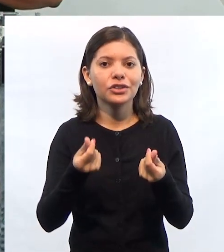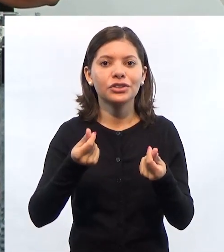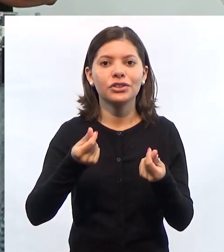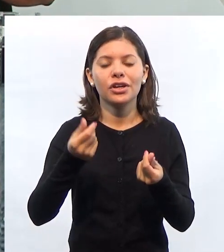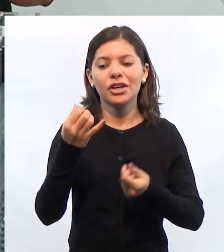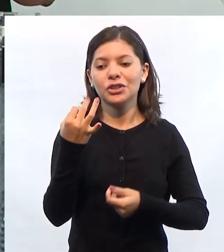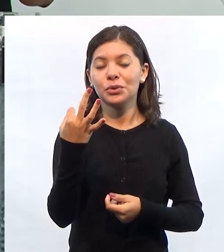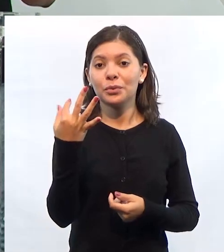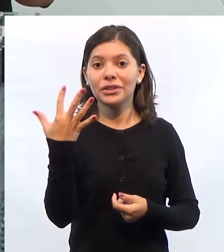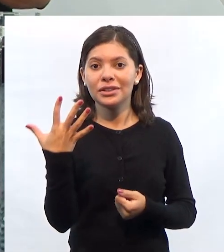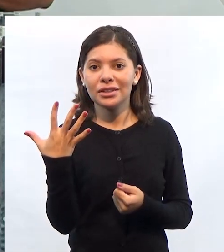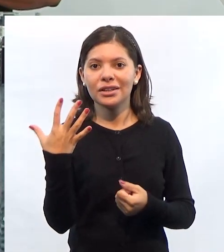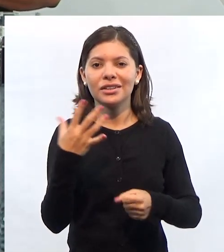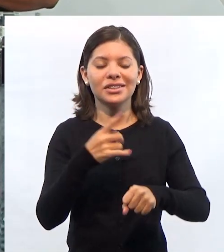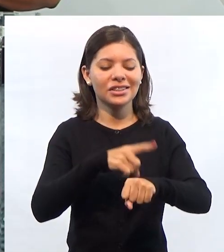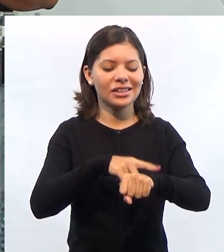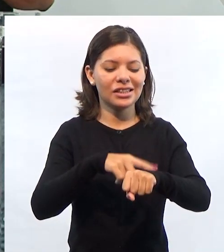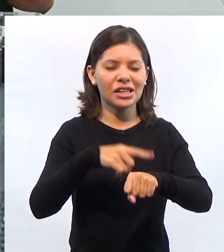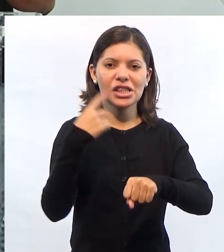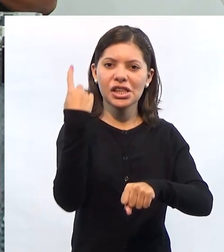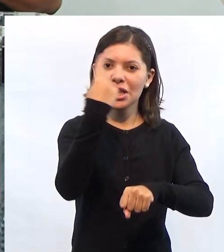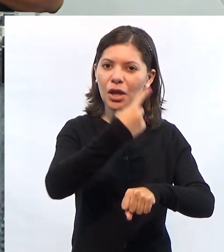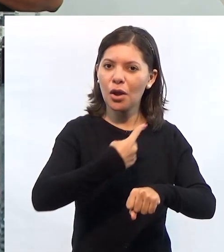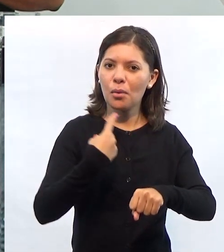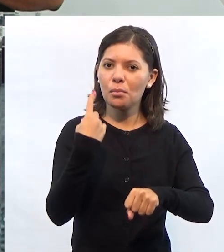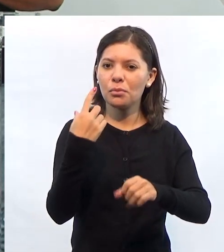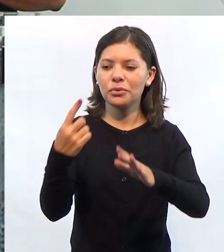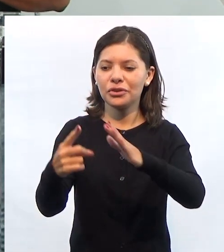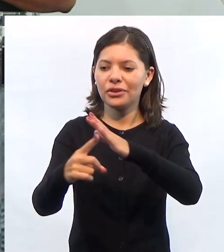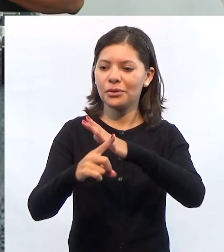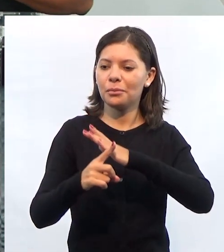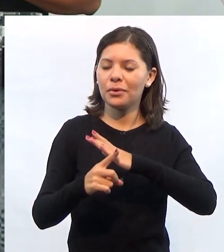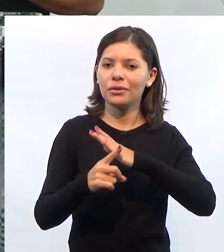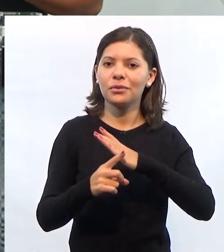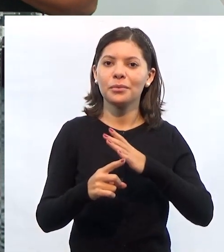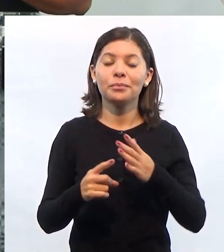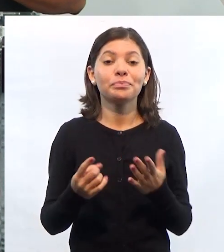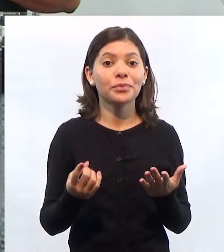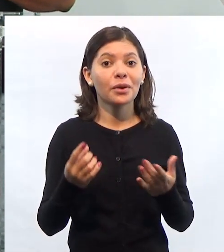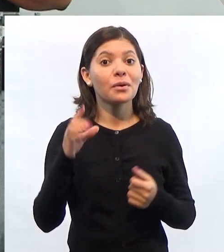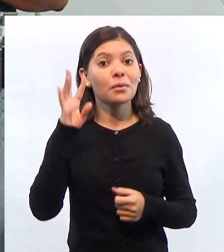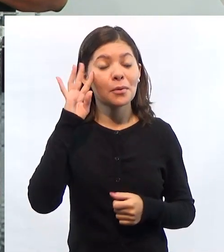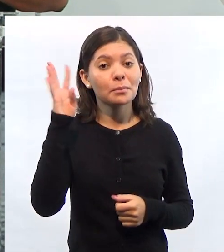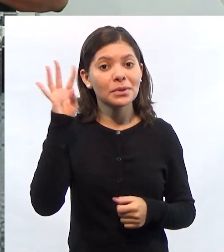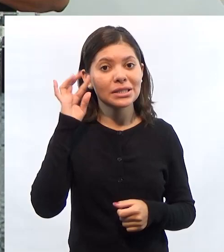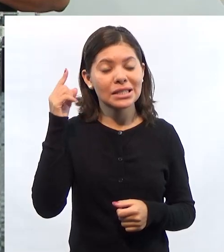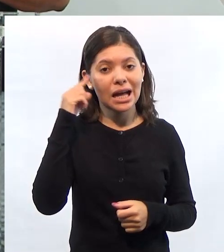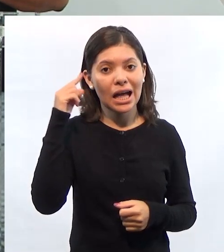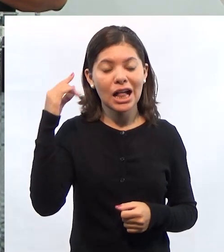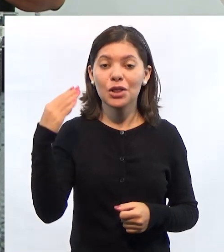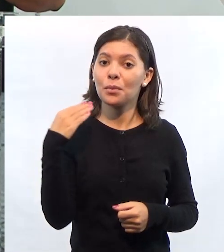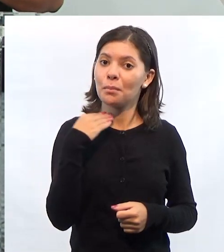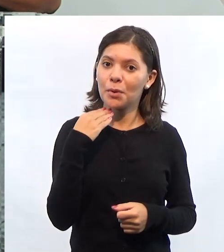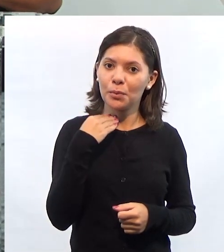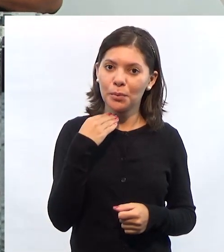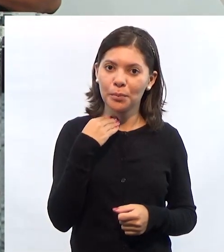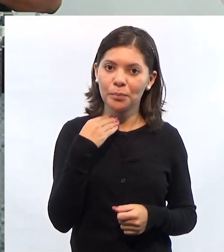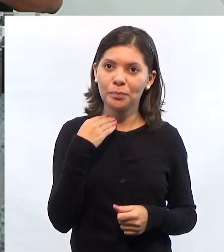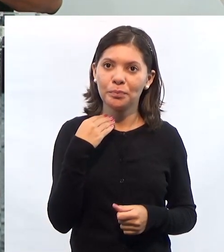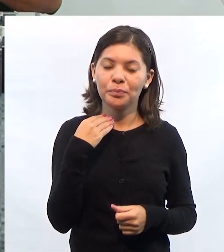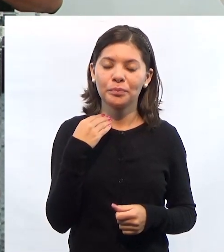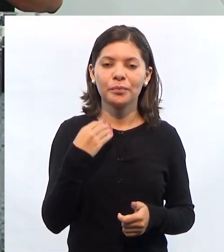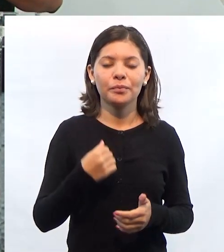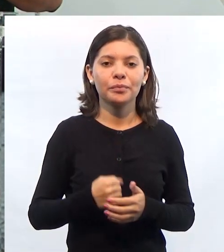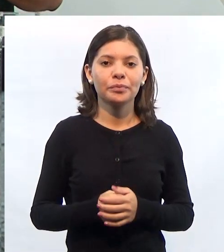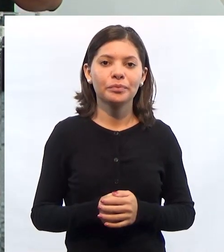produzida de tempo de produção tempo de atendimento Vamos pensar que num banco um banco ele tem